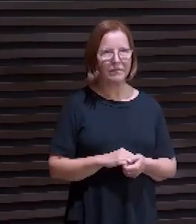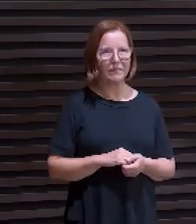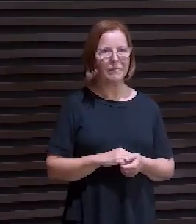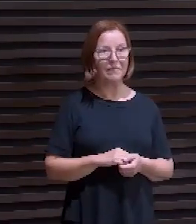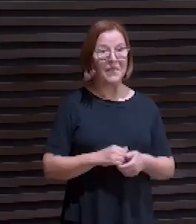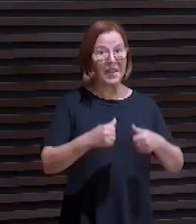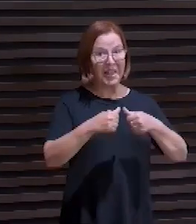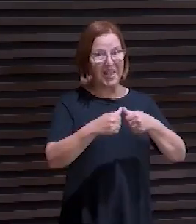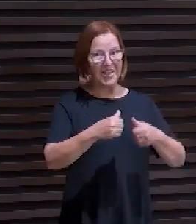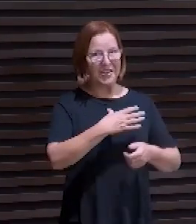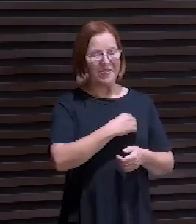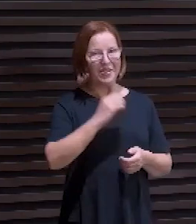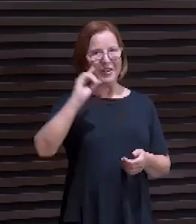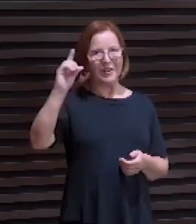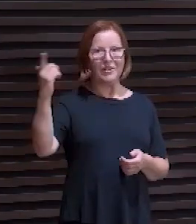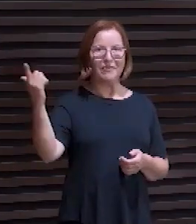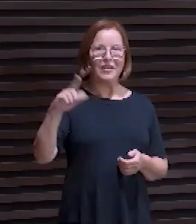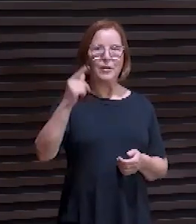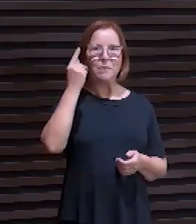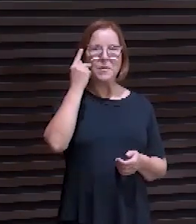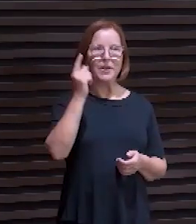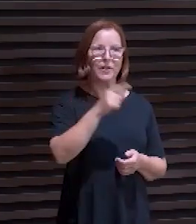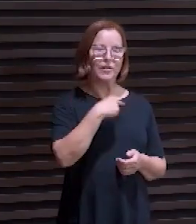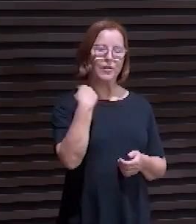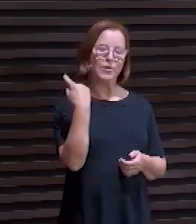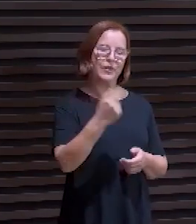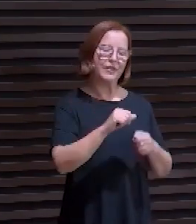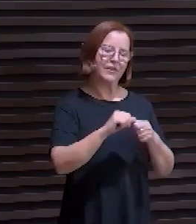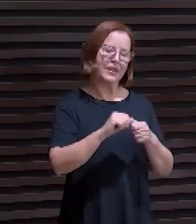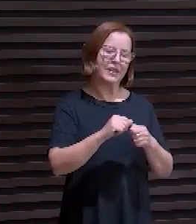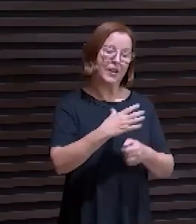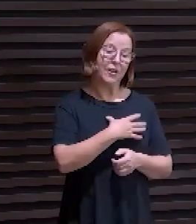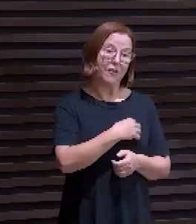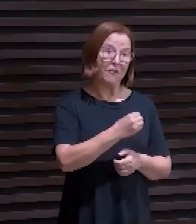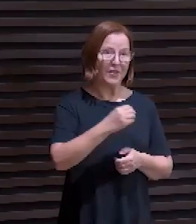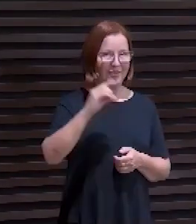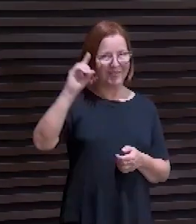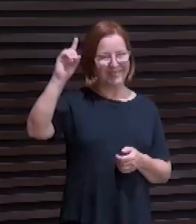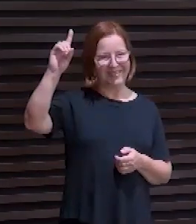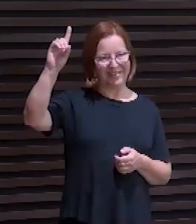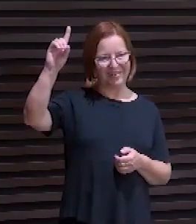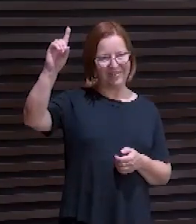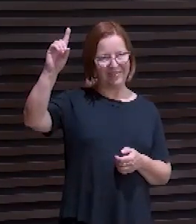Este Filho de Deus veio para nos fazer filhos de Deus.